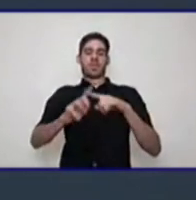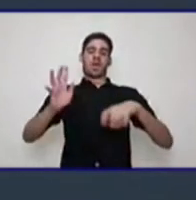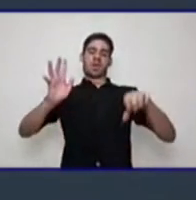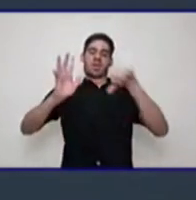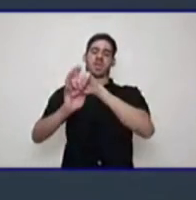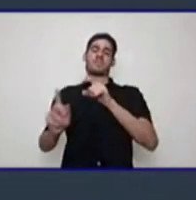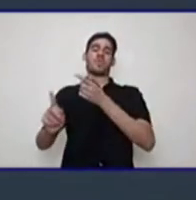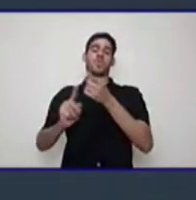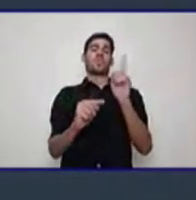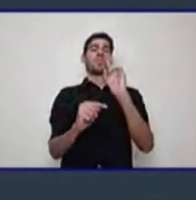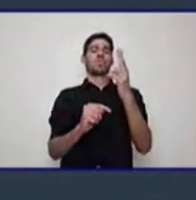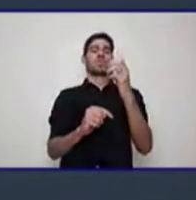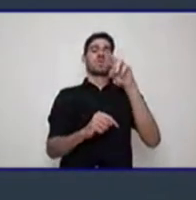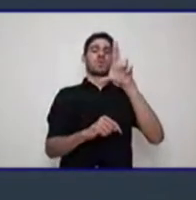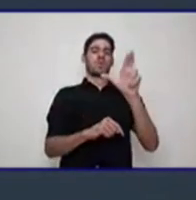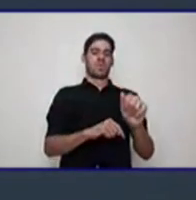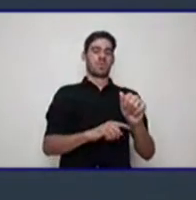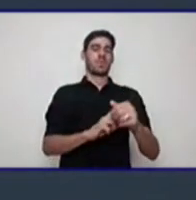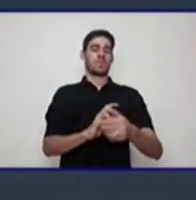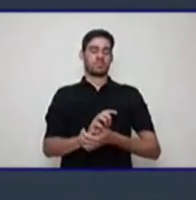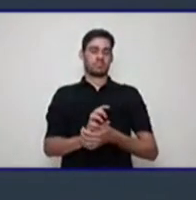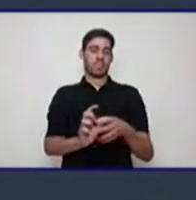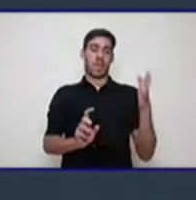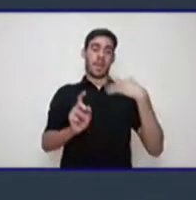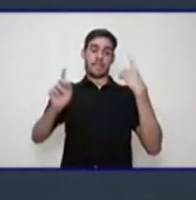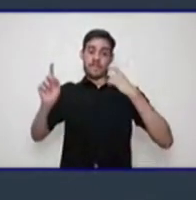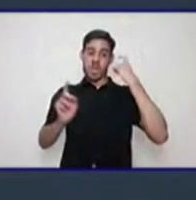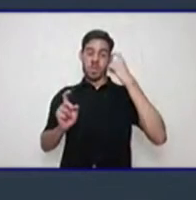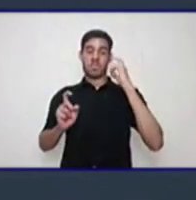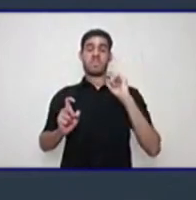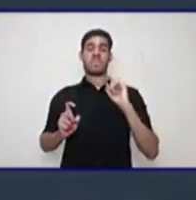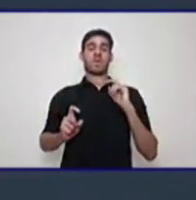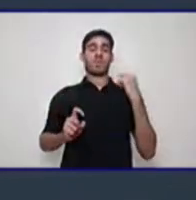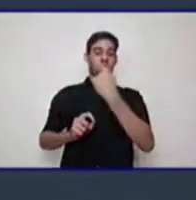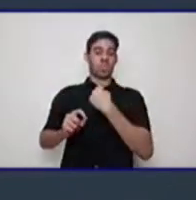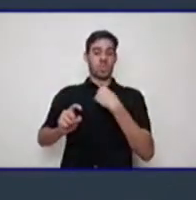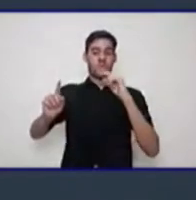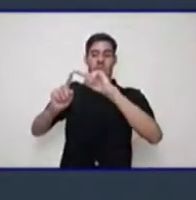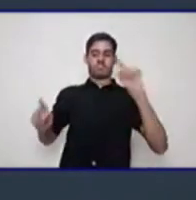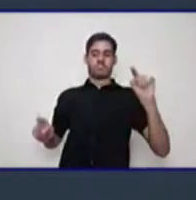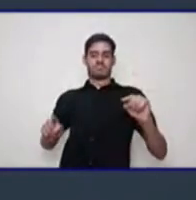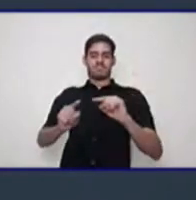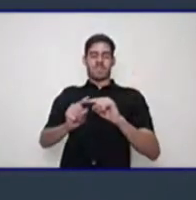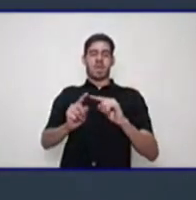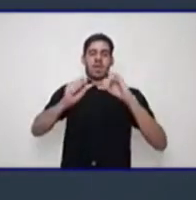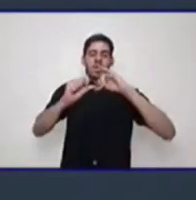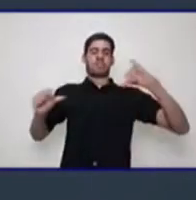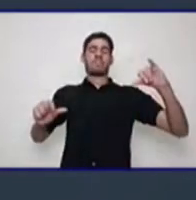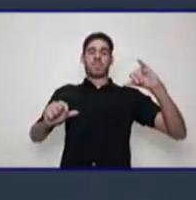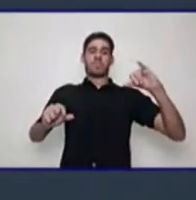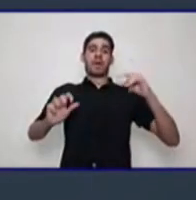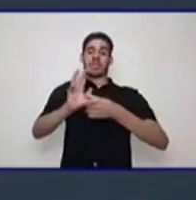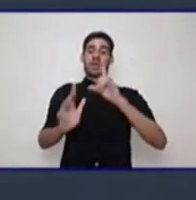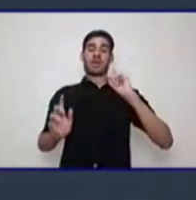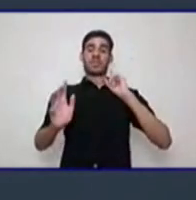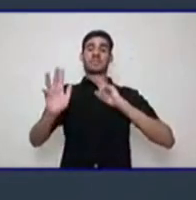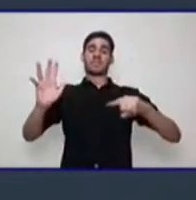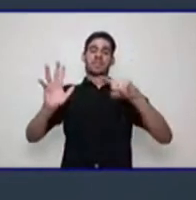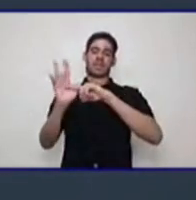honra. A minha preocupação é nós enquadrarmos como propaganda antecipada